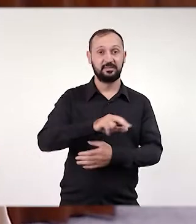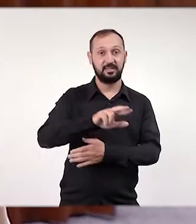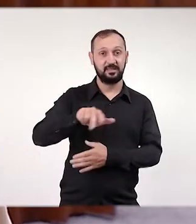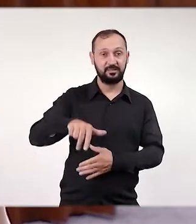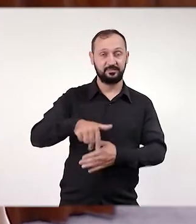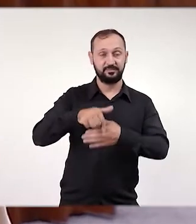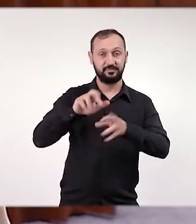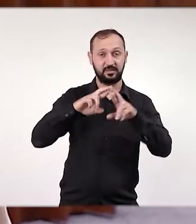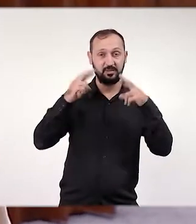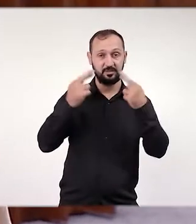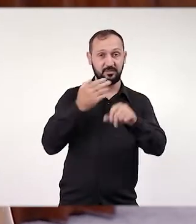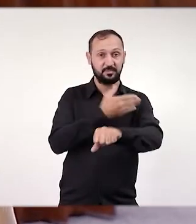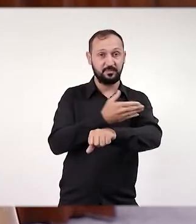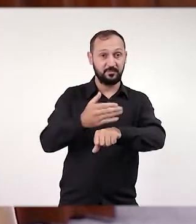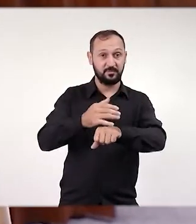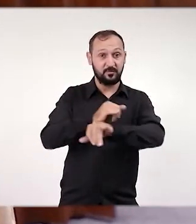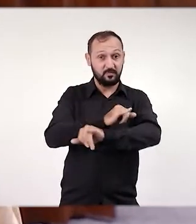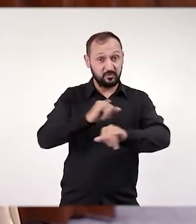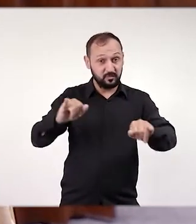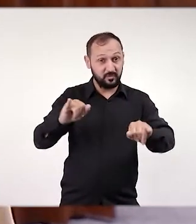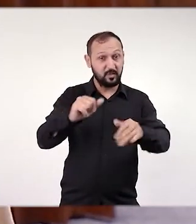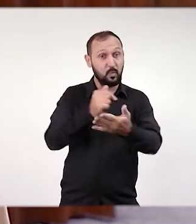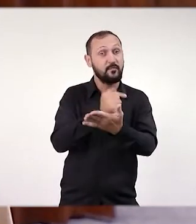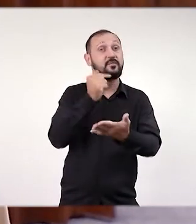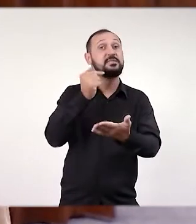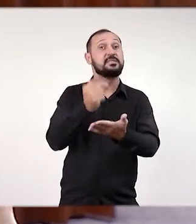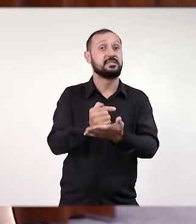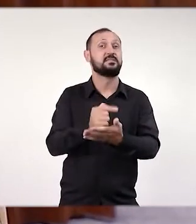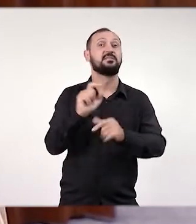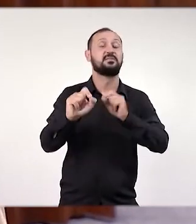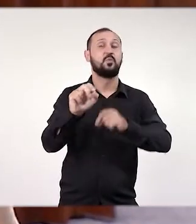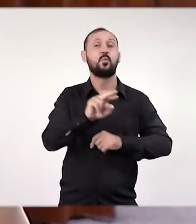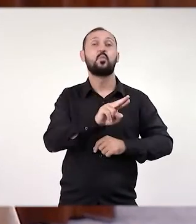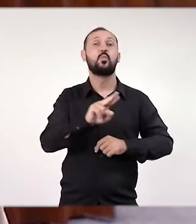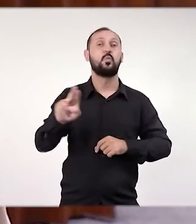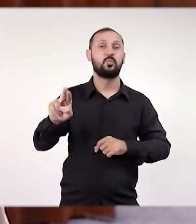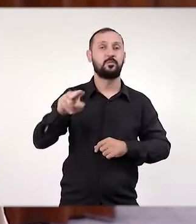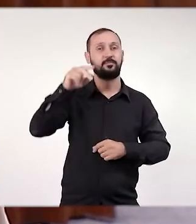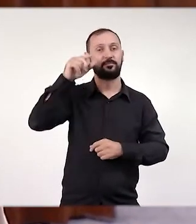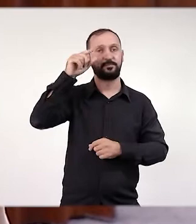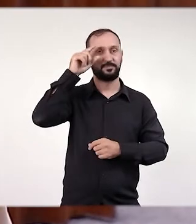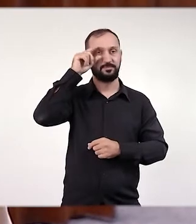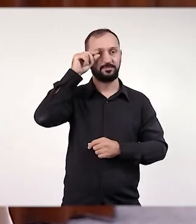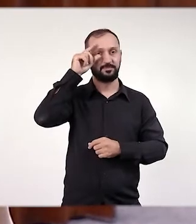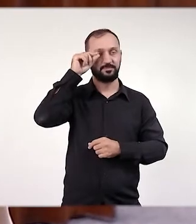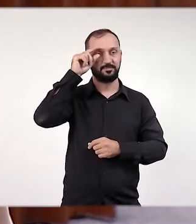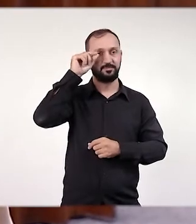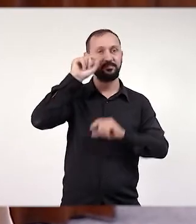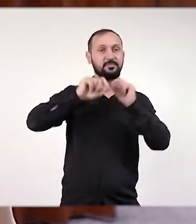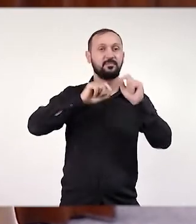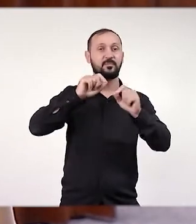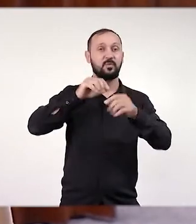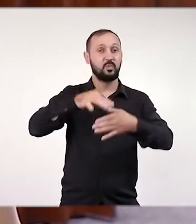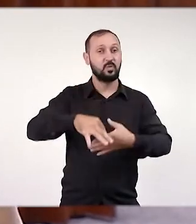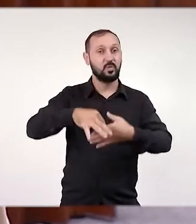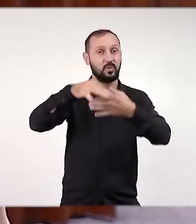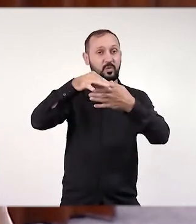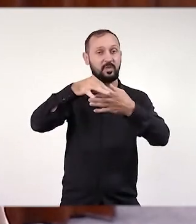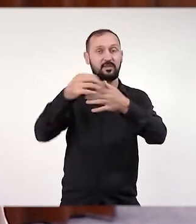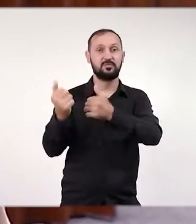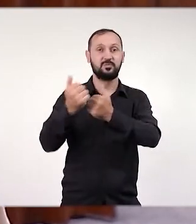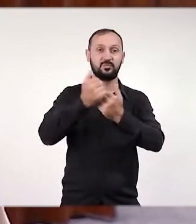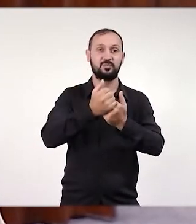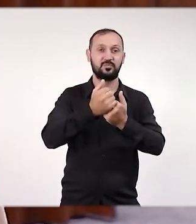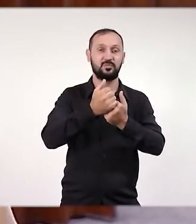Durante a sessão plenária foi divulgado oficialmente o nome do deputado Gerson Claro como novo líder